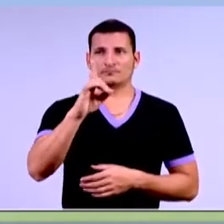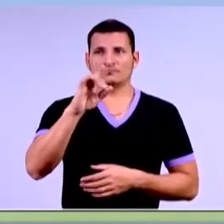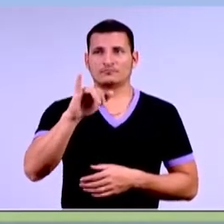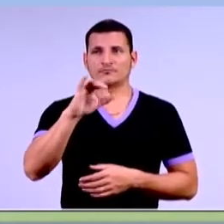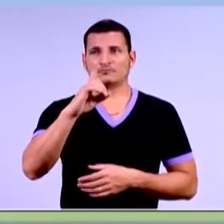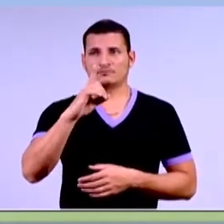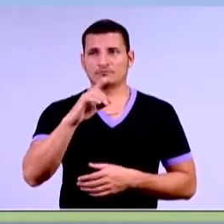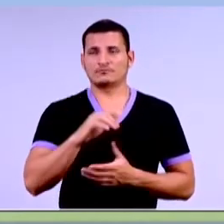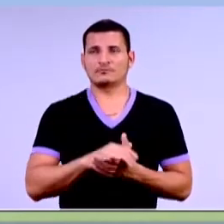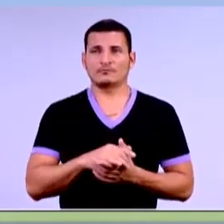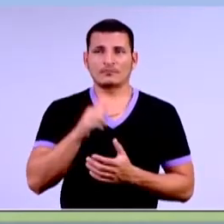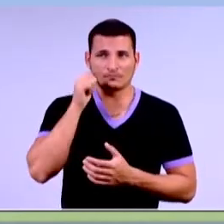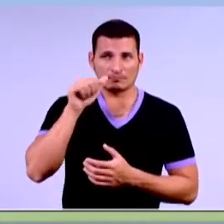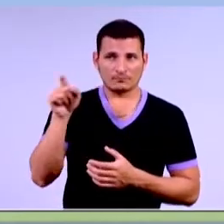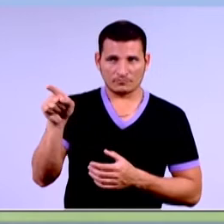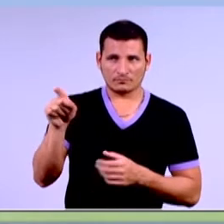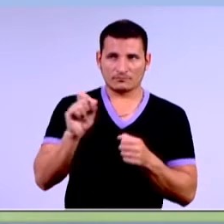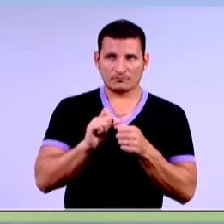fez